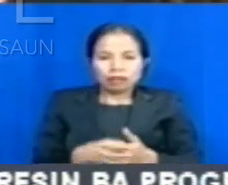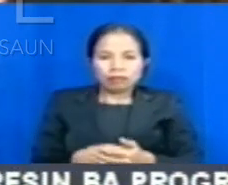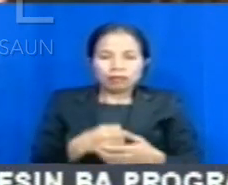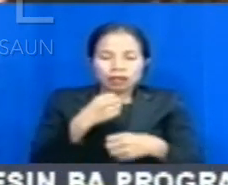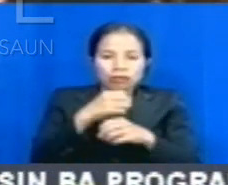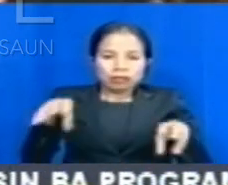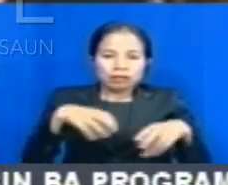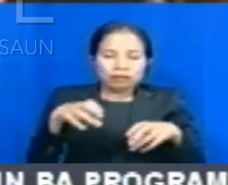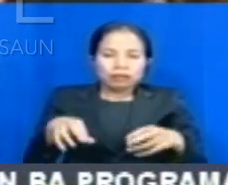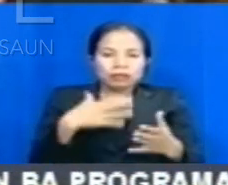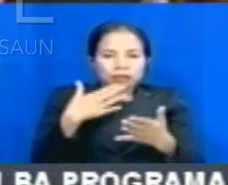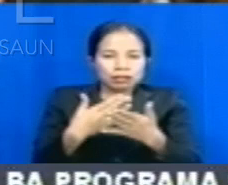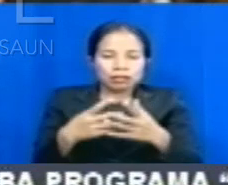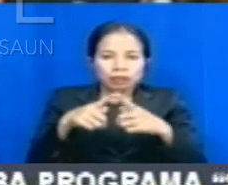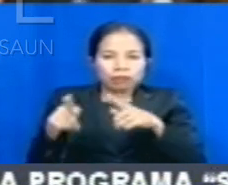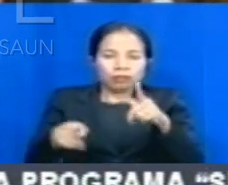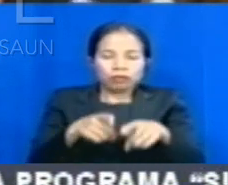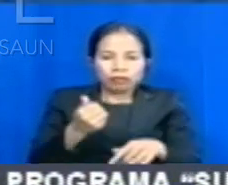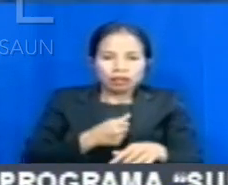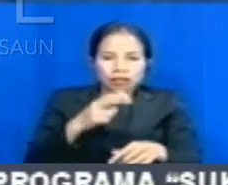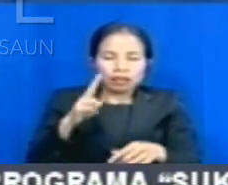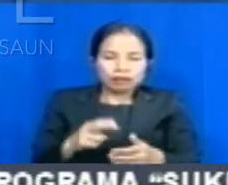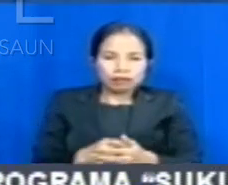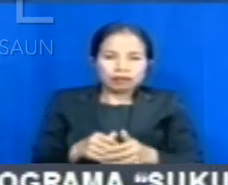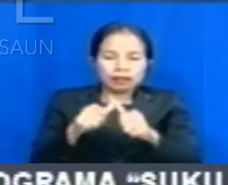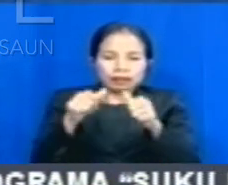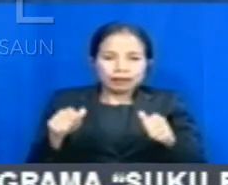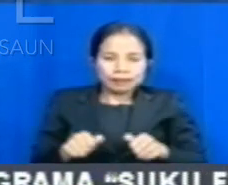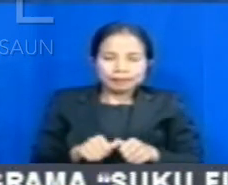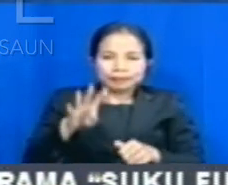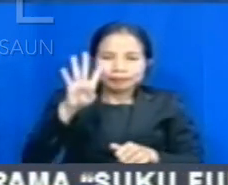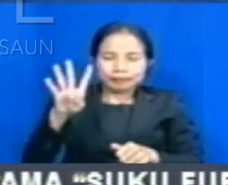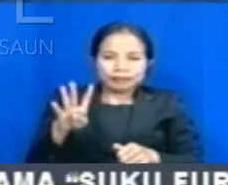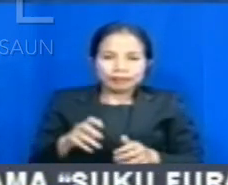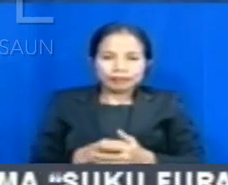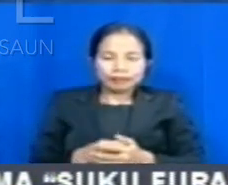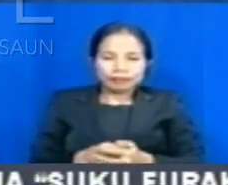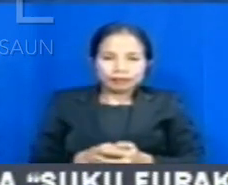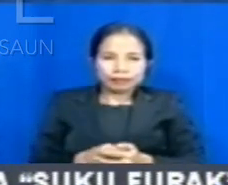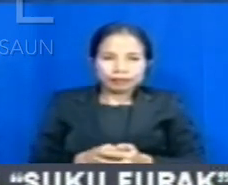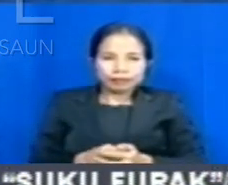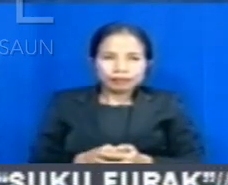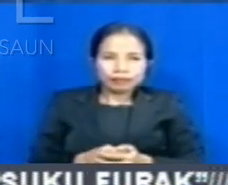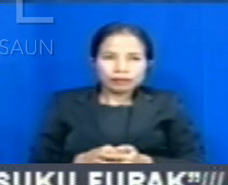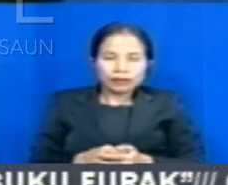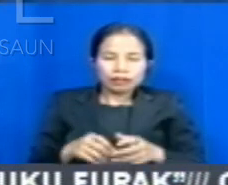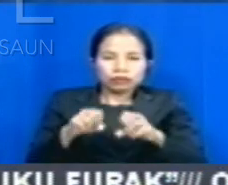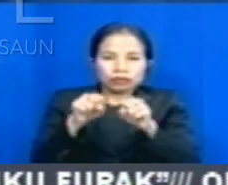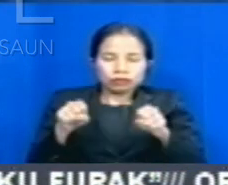presta ona serviço neve dia ba povo Aileu. Aldeia atos ida tolo no Lori Sincia, suco,